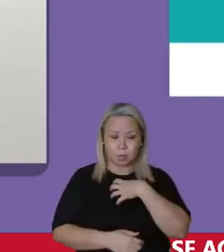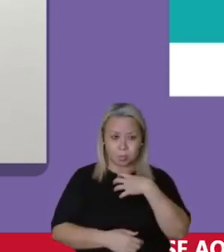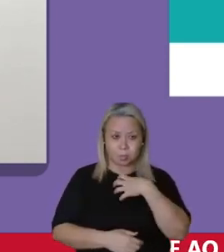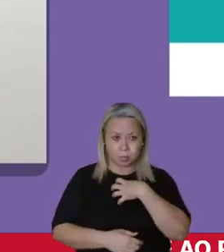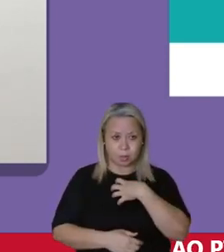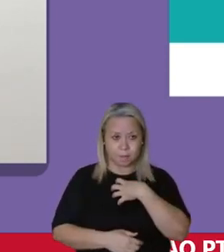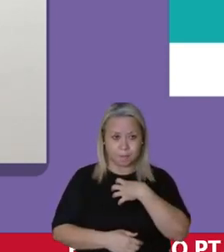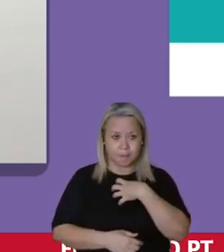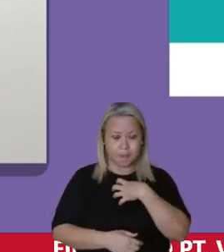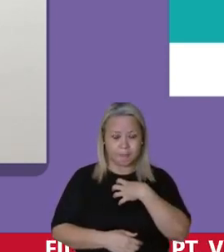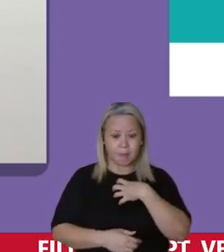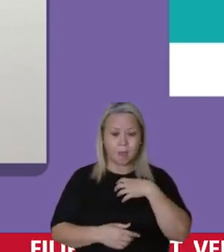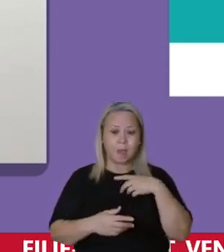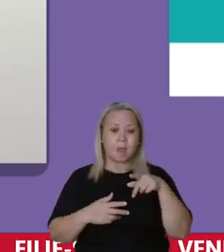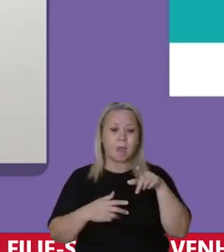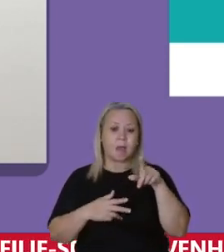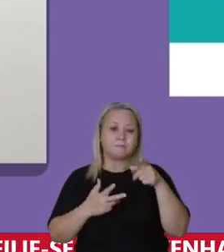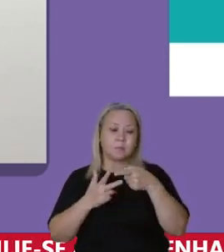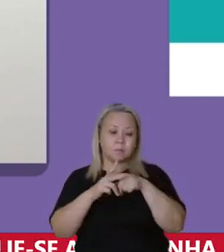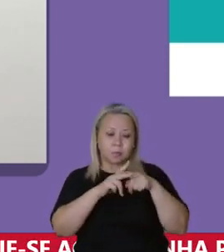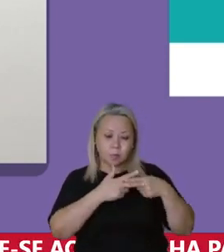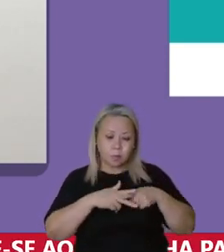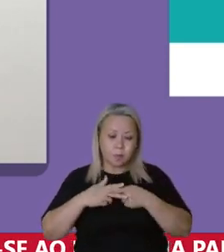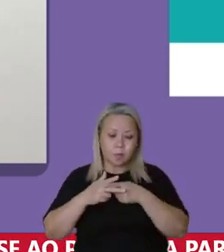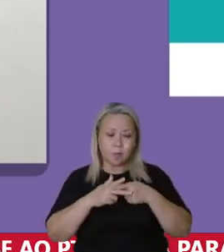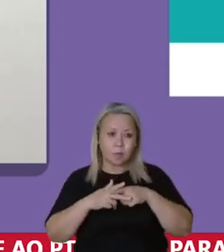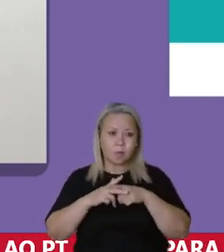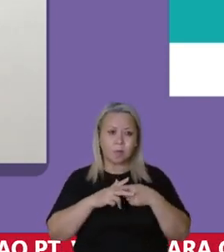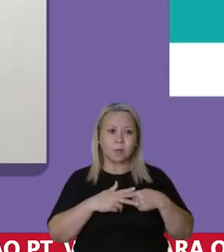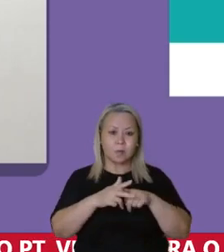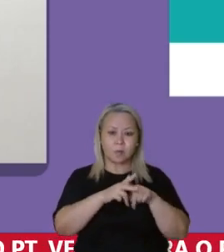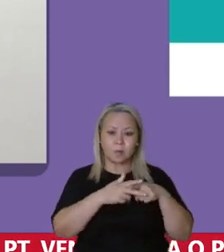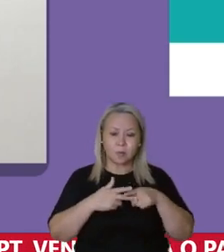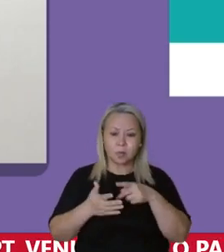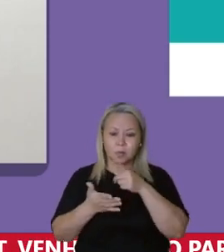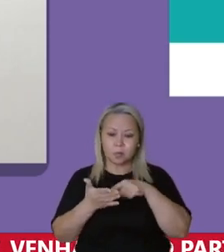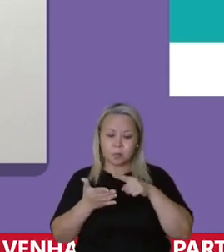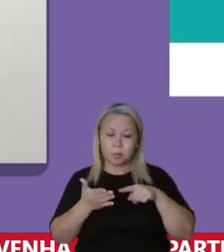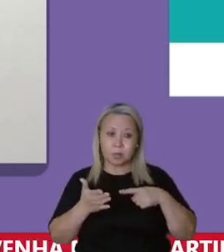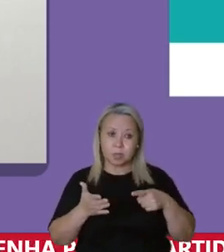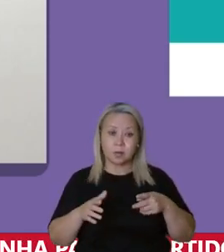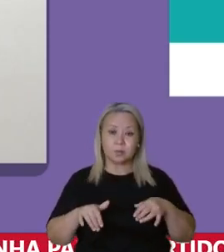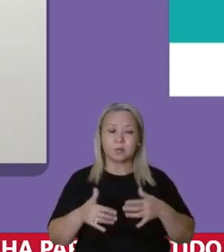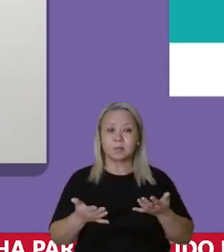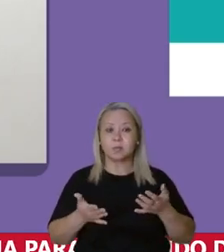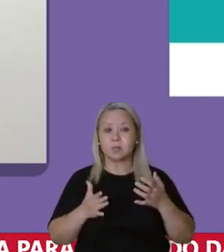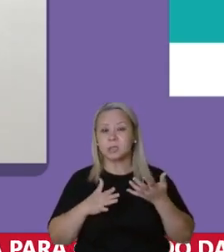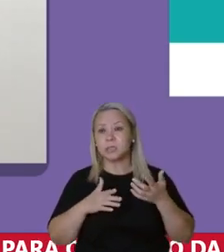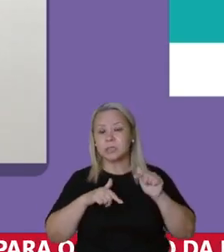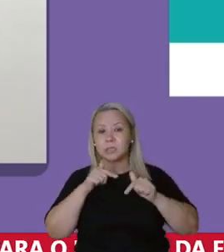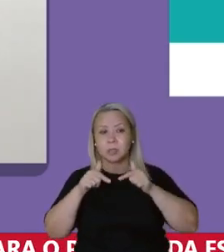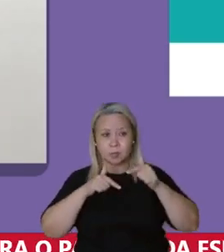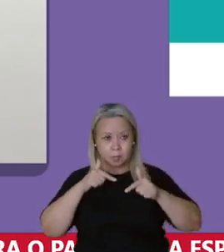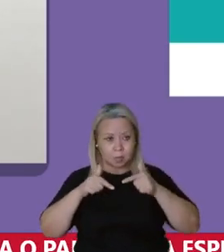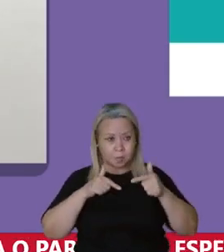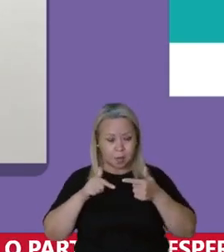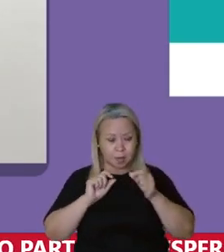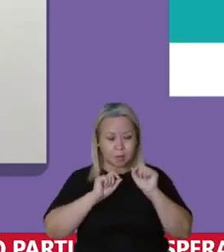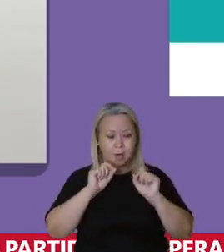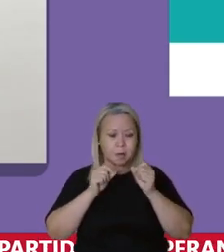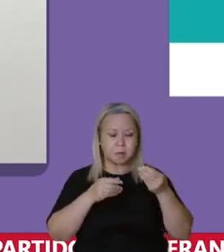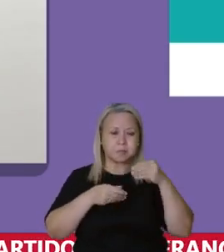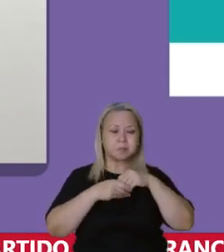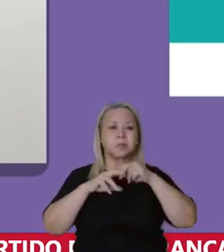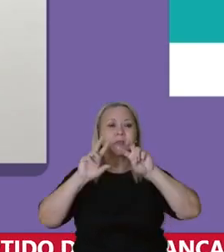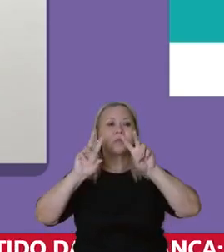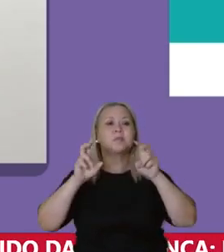forma, corrigir as distorções oriundas no mercado de trabalho. E aí nós vamos entrar no tema